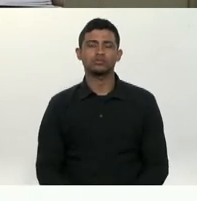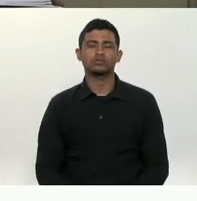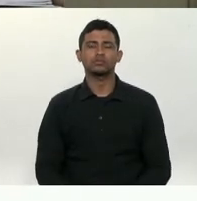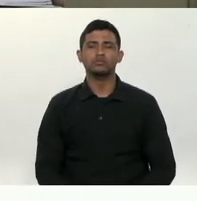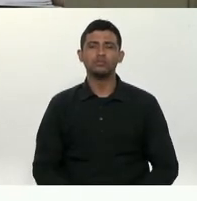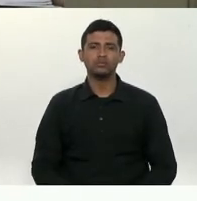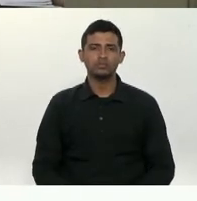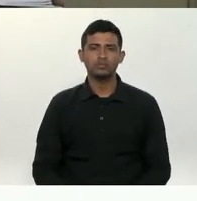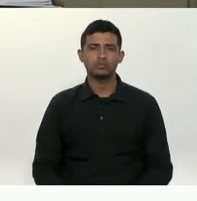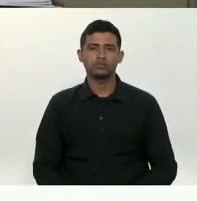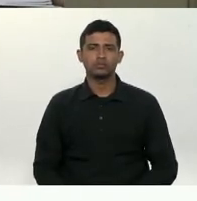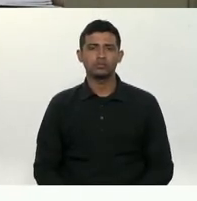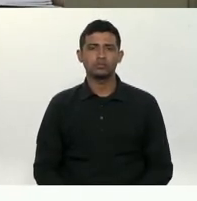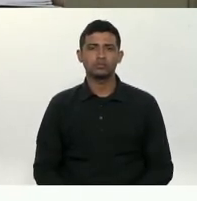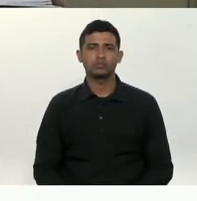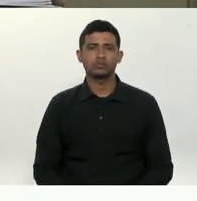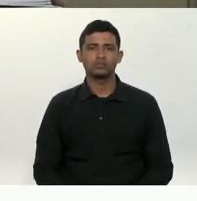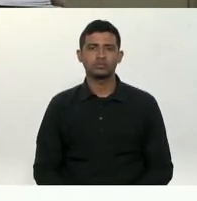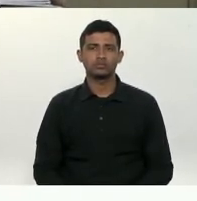verdade,